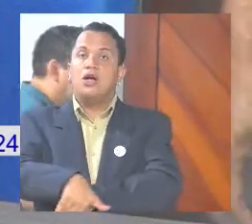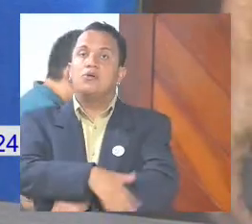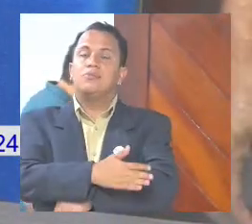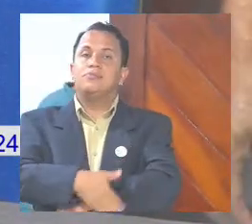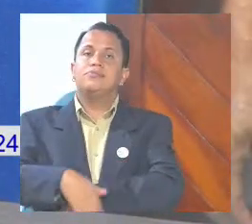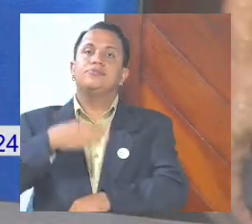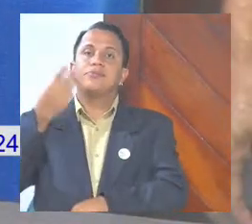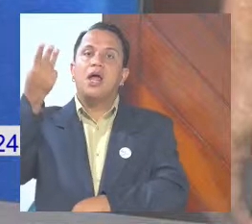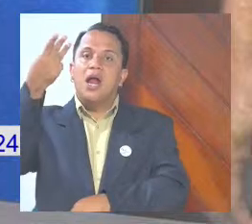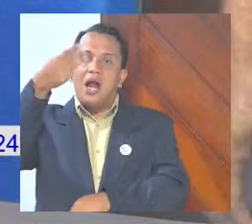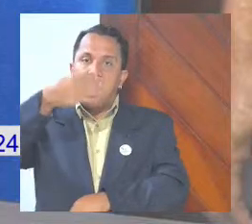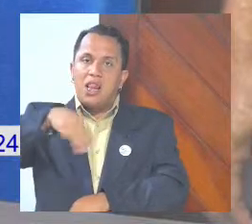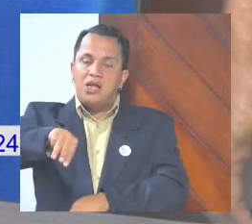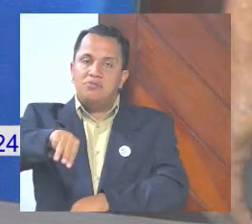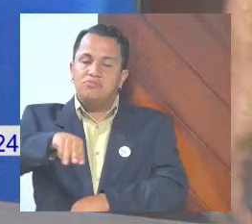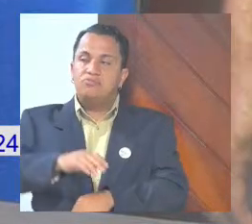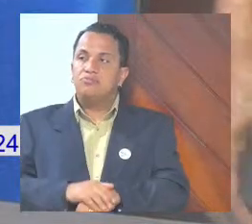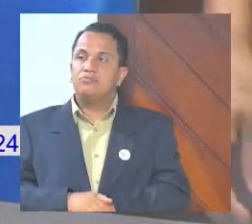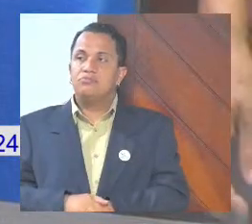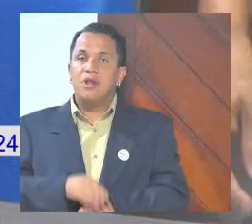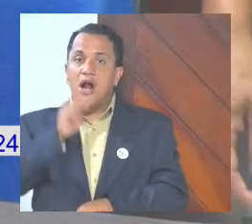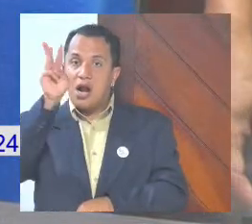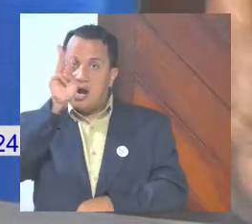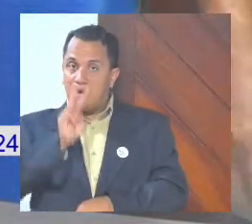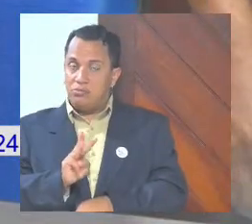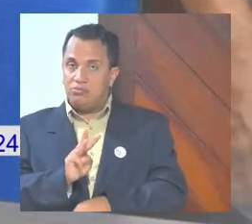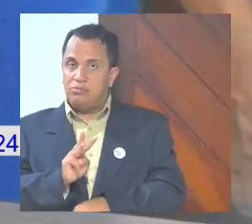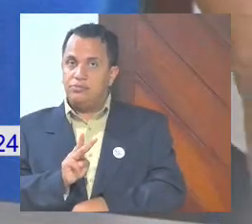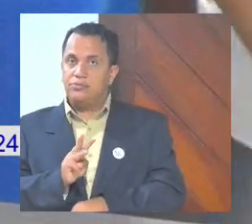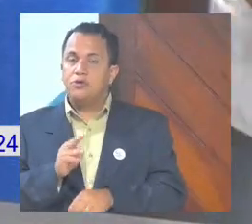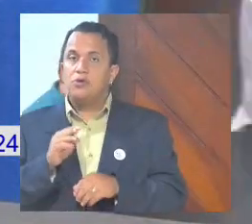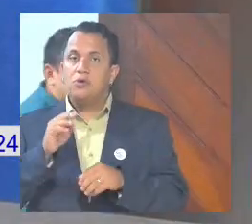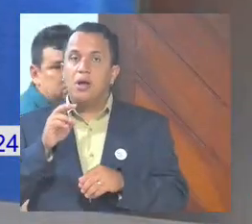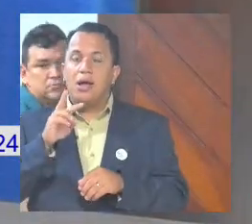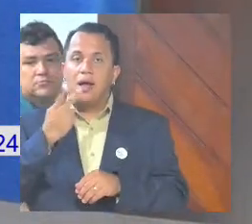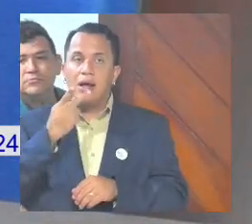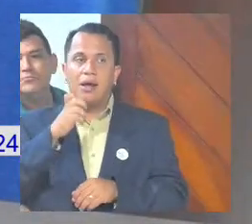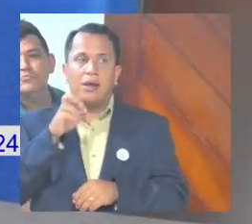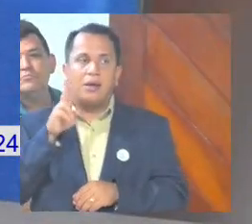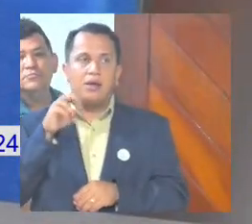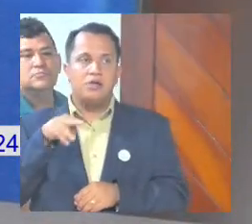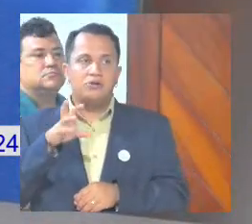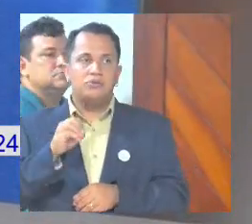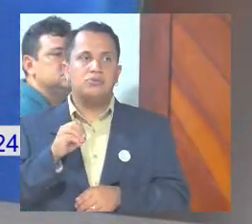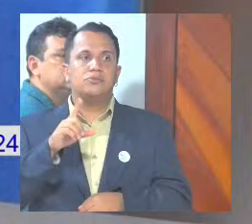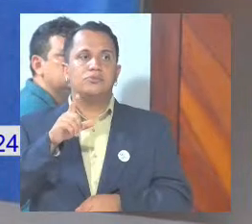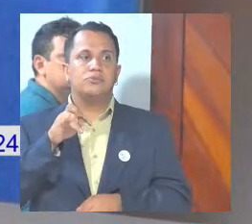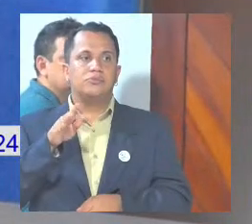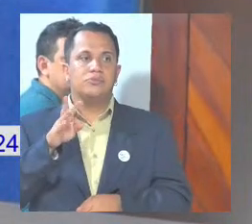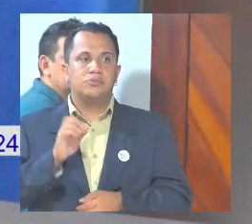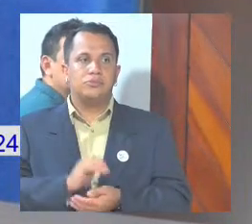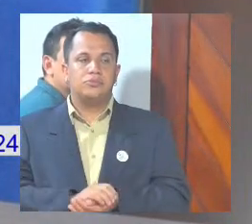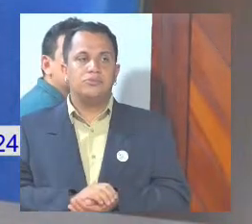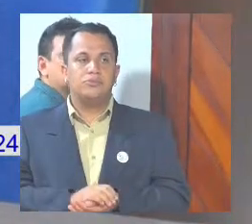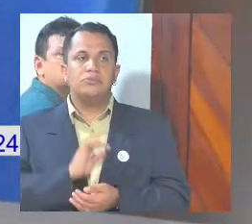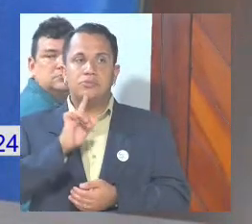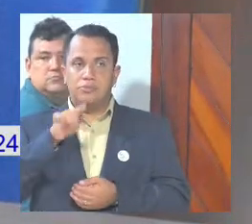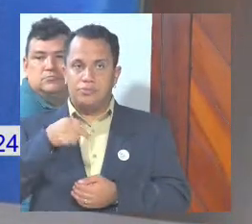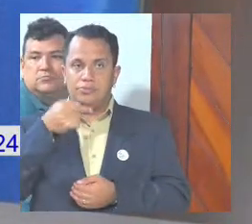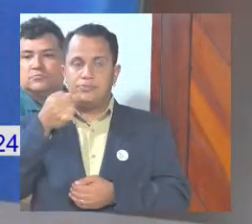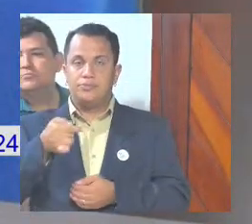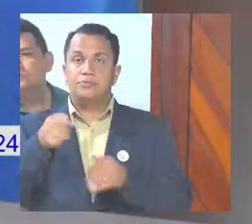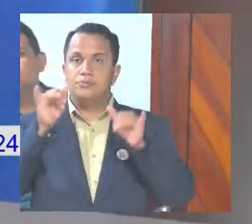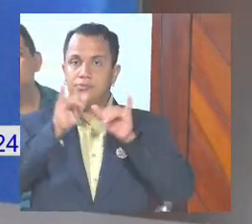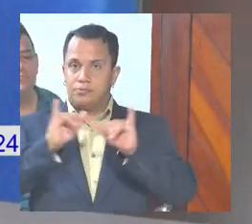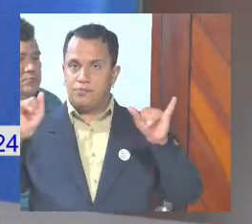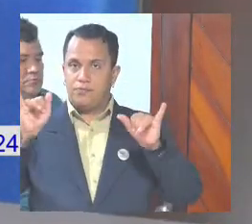da Matriz, de autoria do vereador Erasmo Leite. No grande expediente, tomou a parte dos